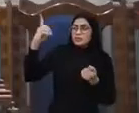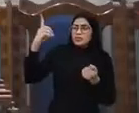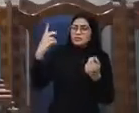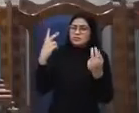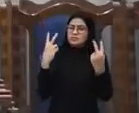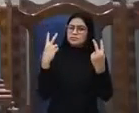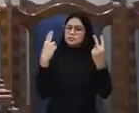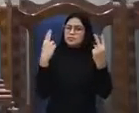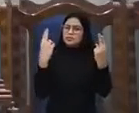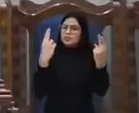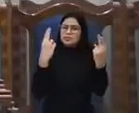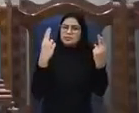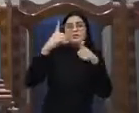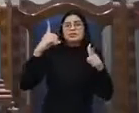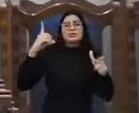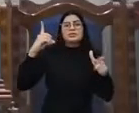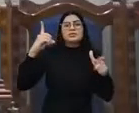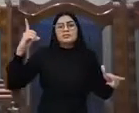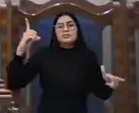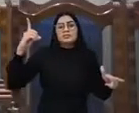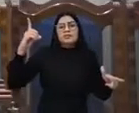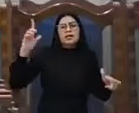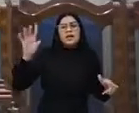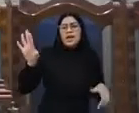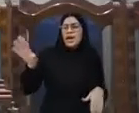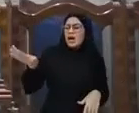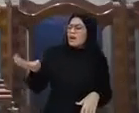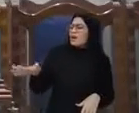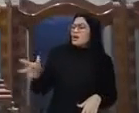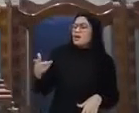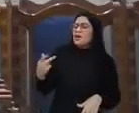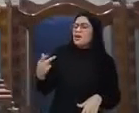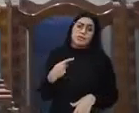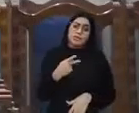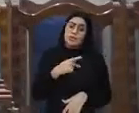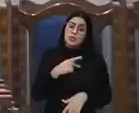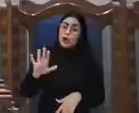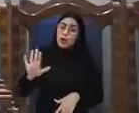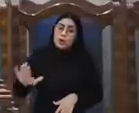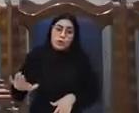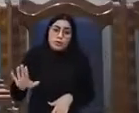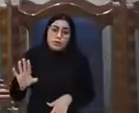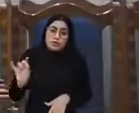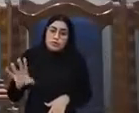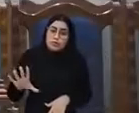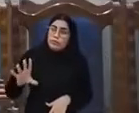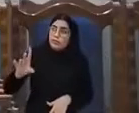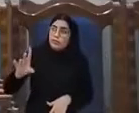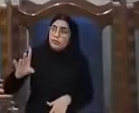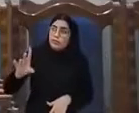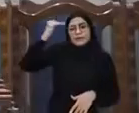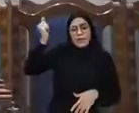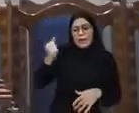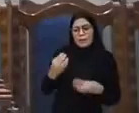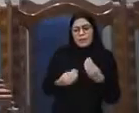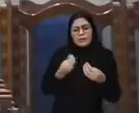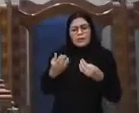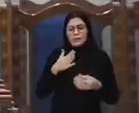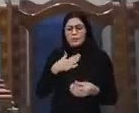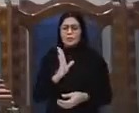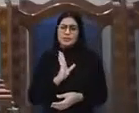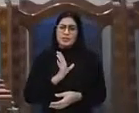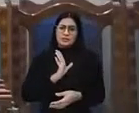a Ele. Aleluia. Pastor, só Deus sabe, meu coração está tão contrito, eu